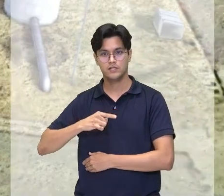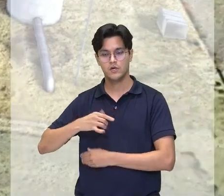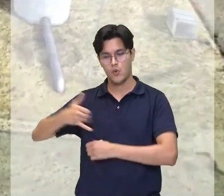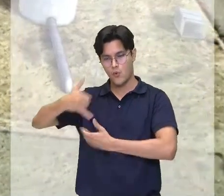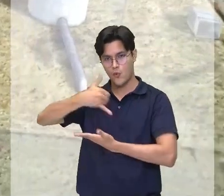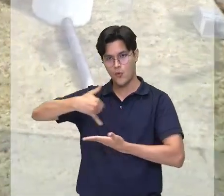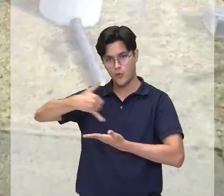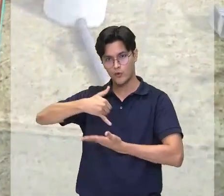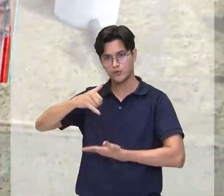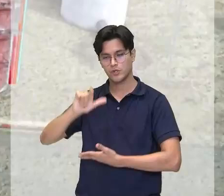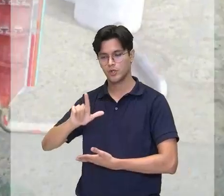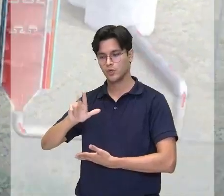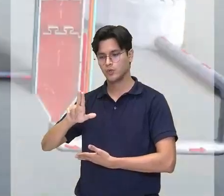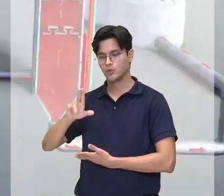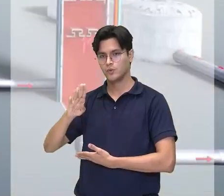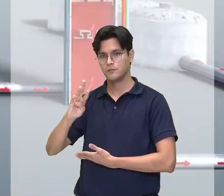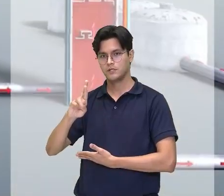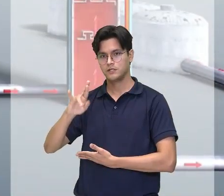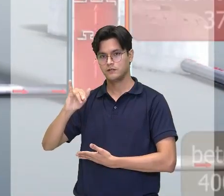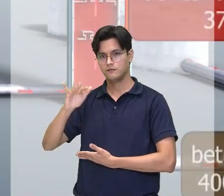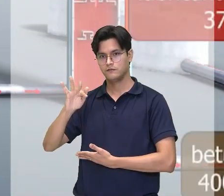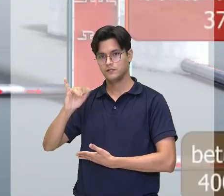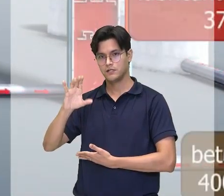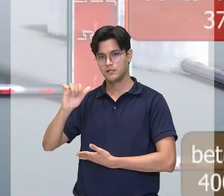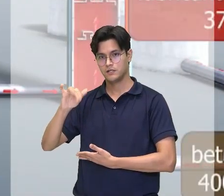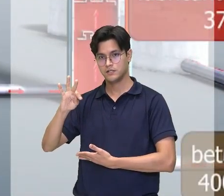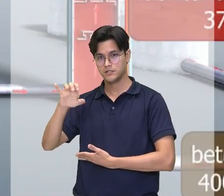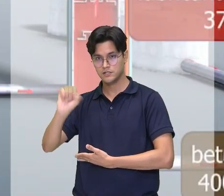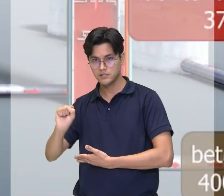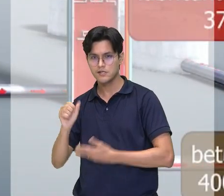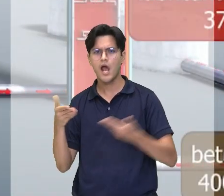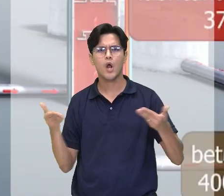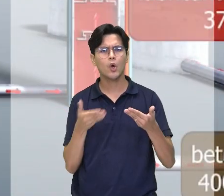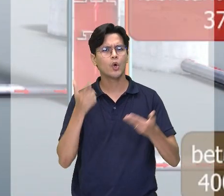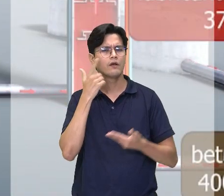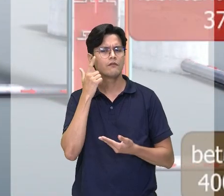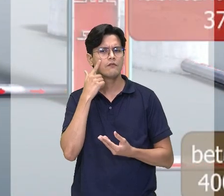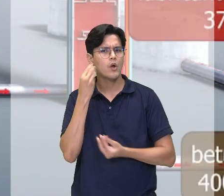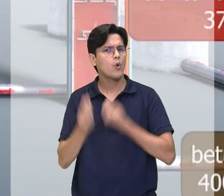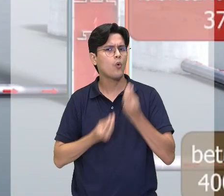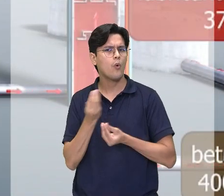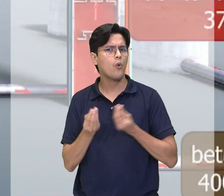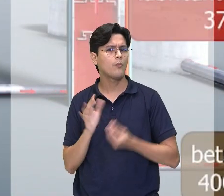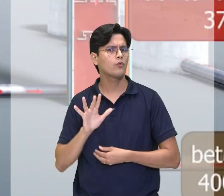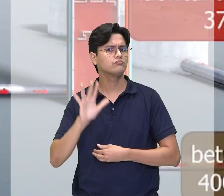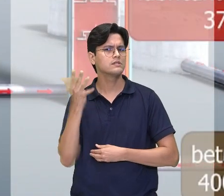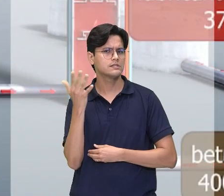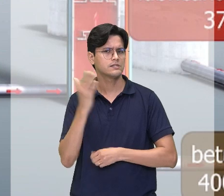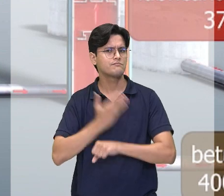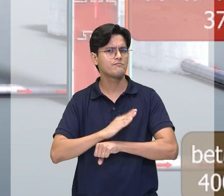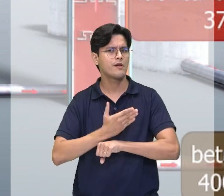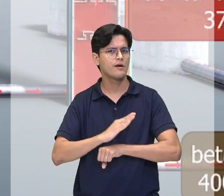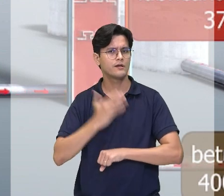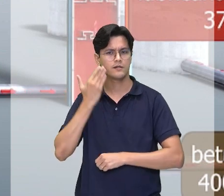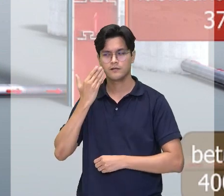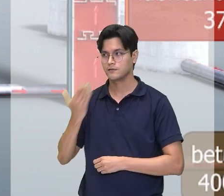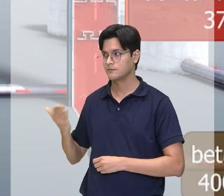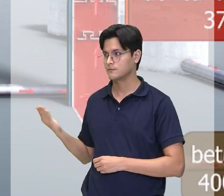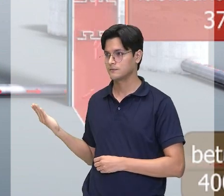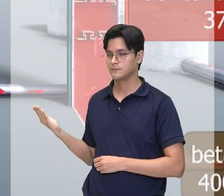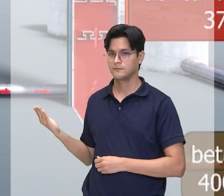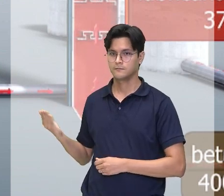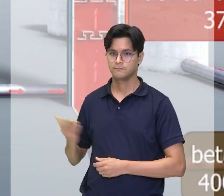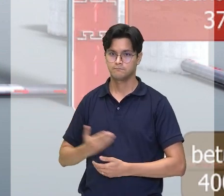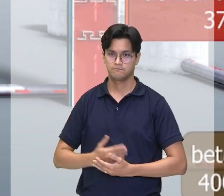Então, vamos observar como isso funciona na prática. Então, vejam aí,